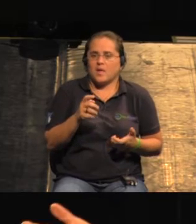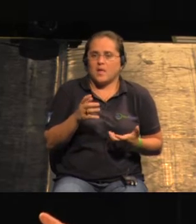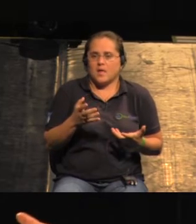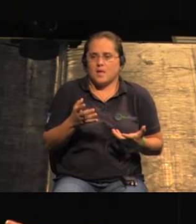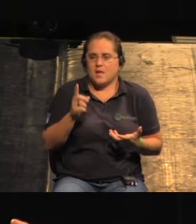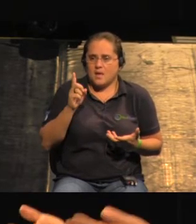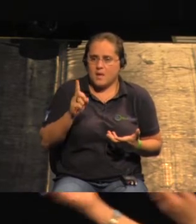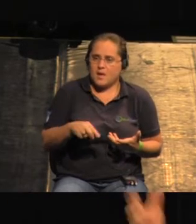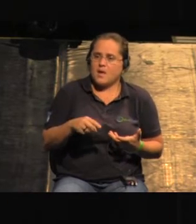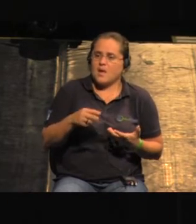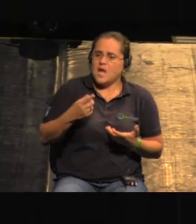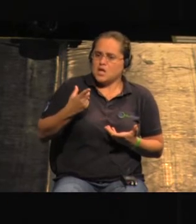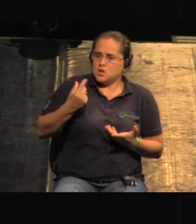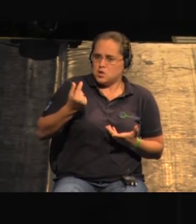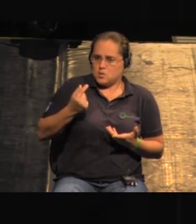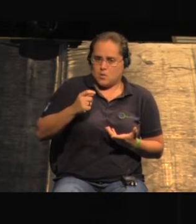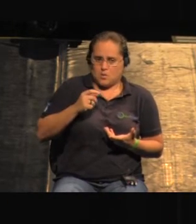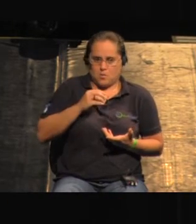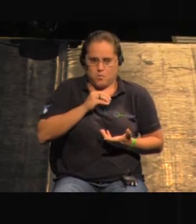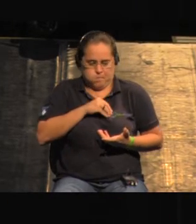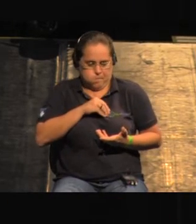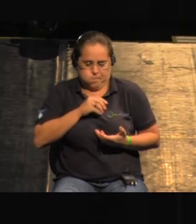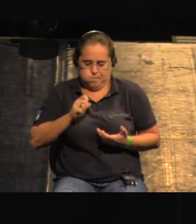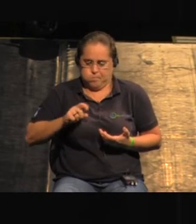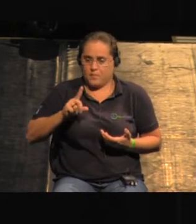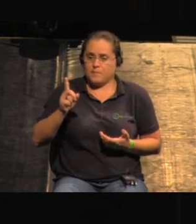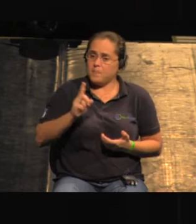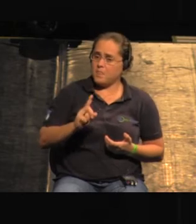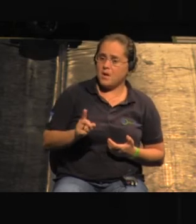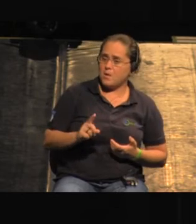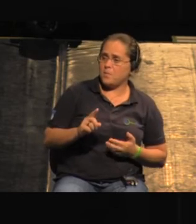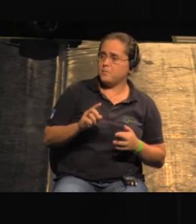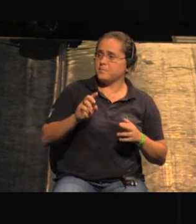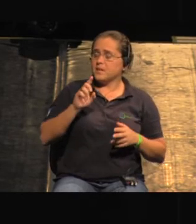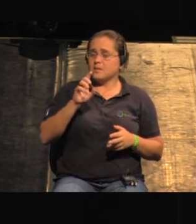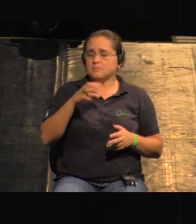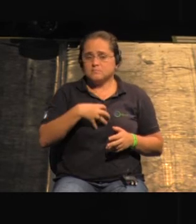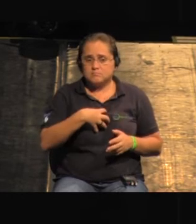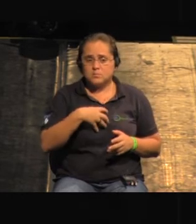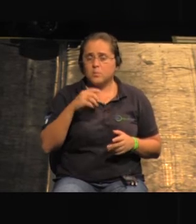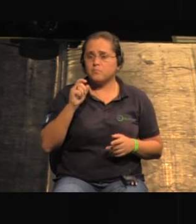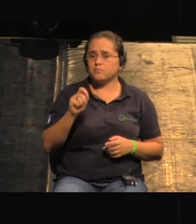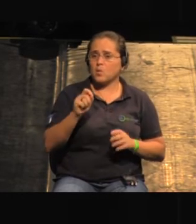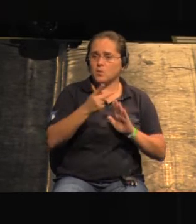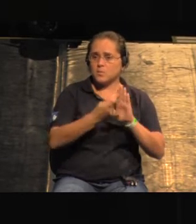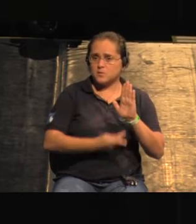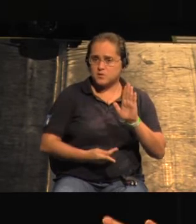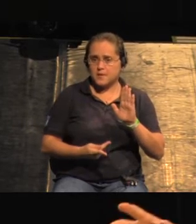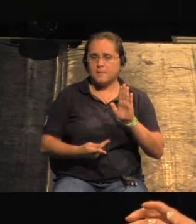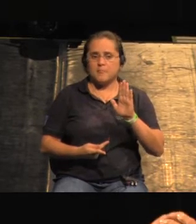é necessariamente trazer riqueza, mas no caso do Highline, a